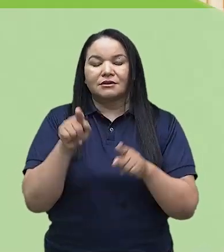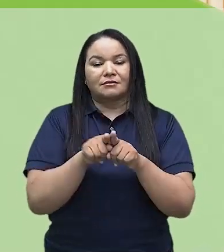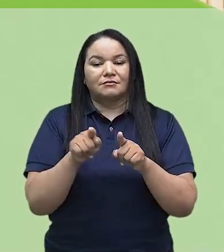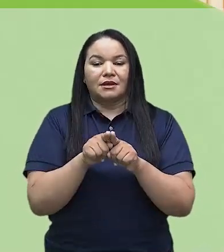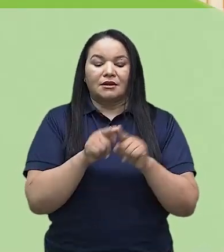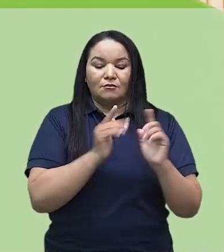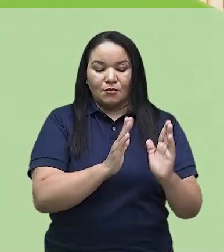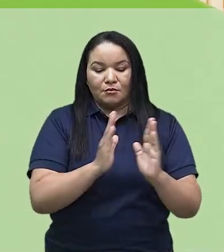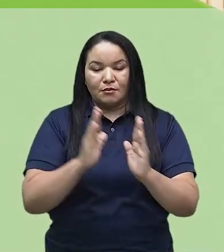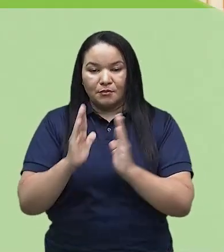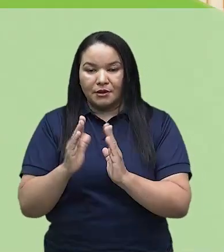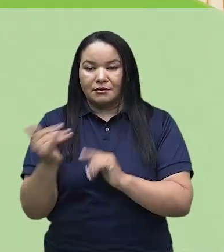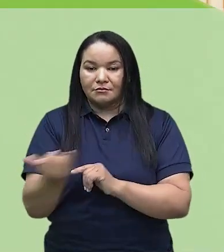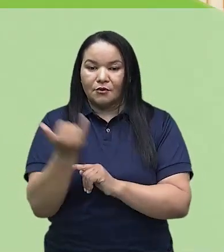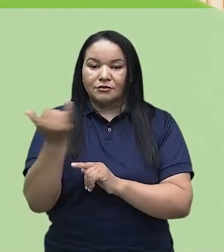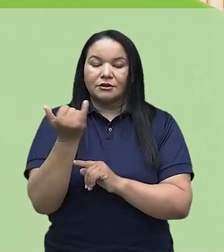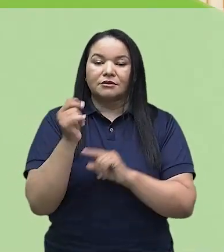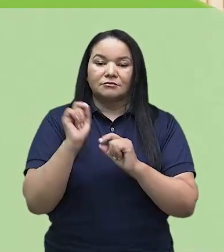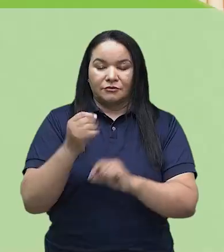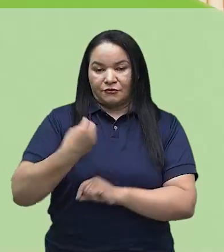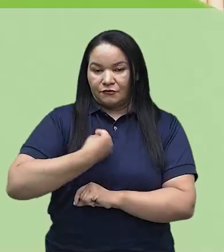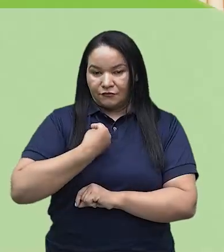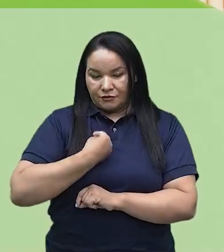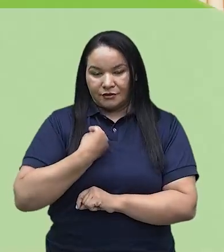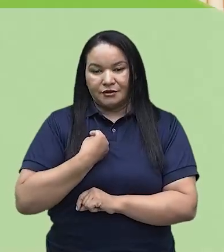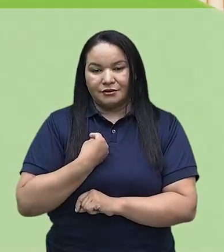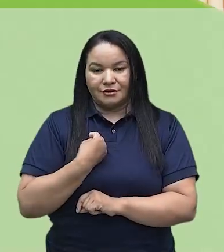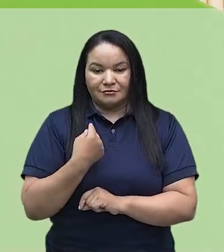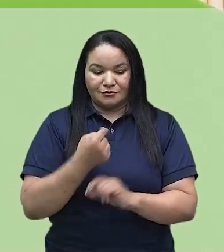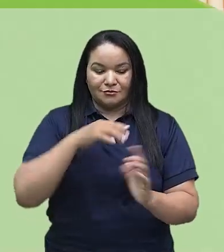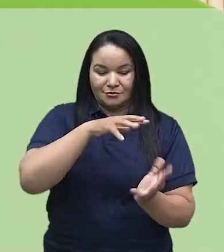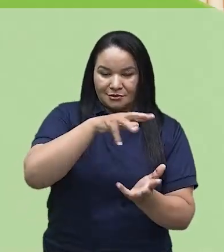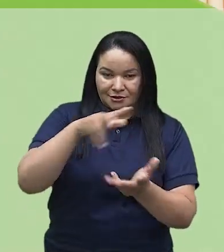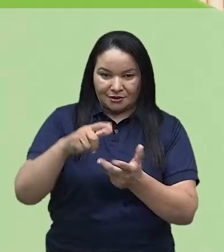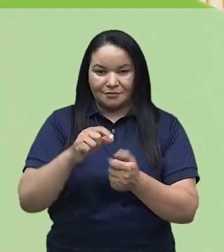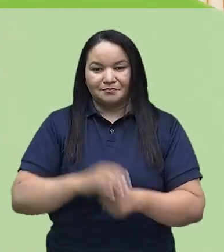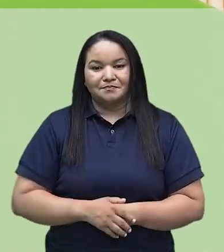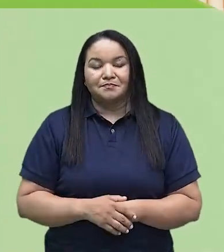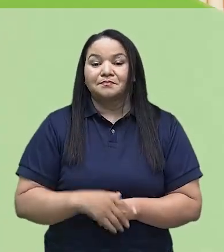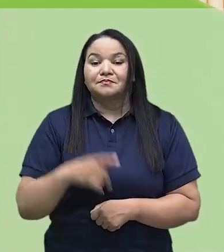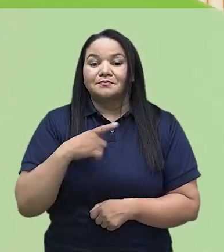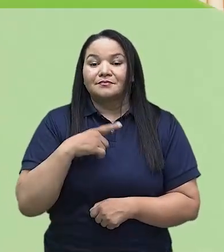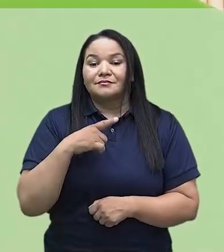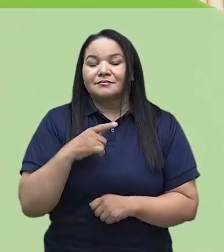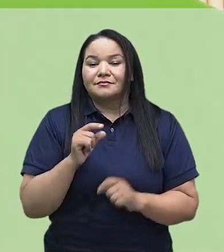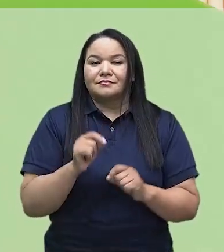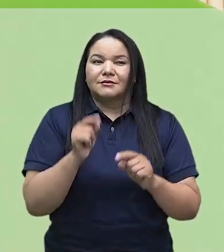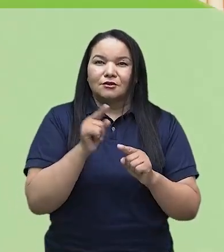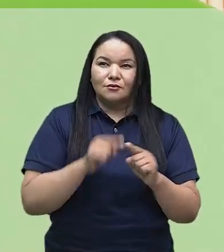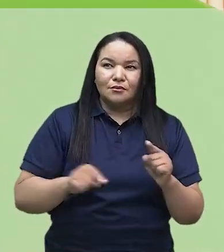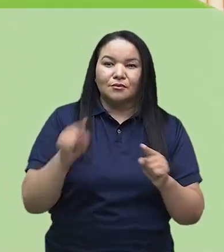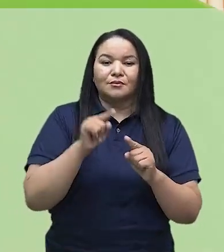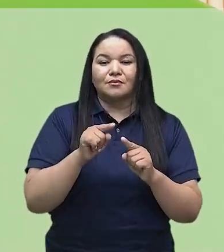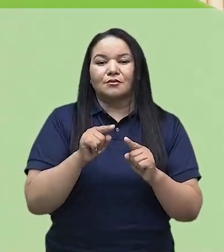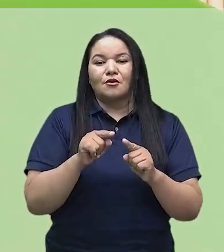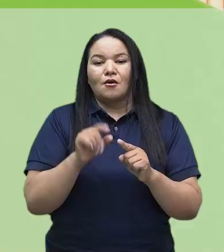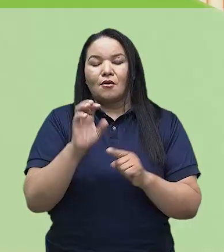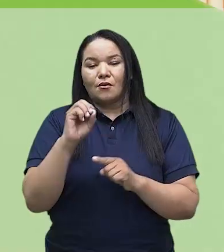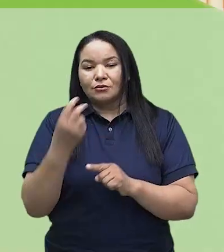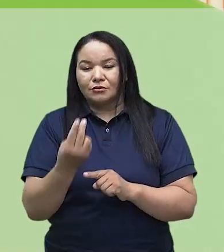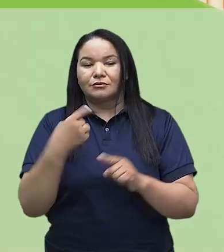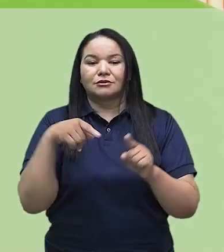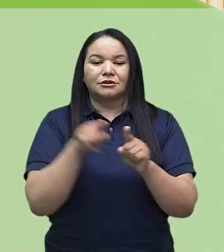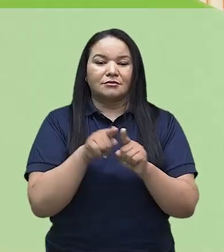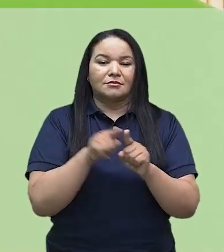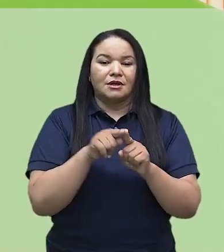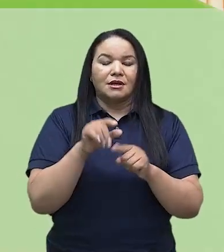né, para o bom funcionamento do nosso planeta, tá? Temos também o ciclo do oxigênio, o ciclo do